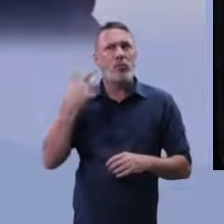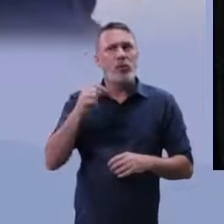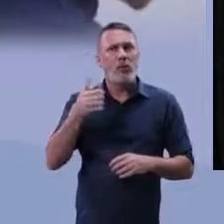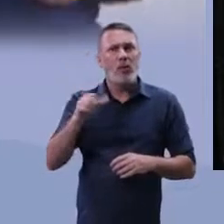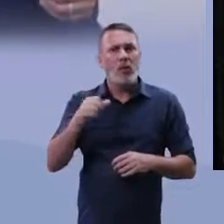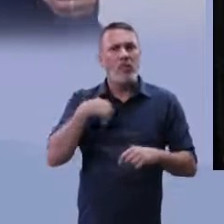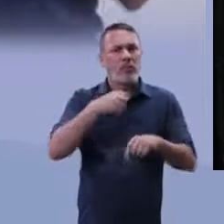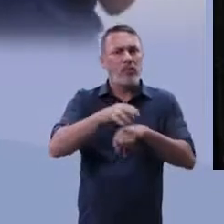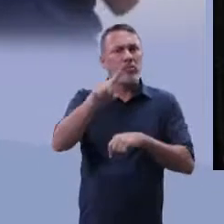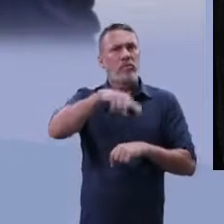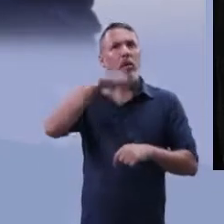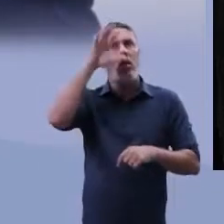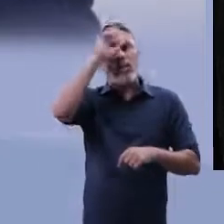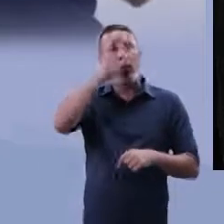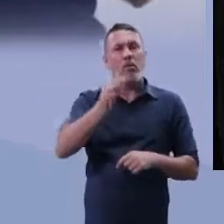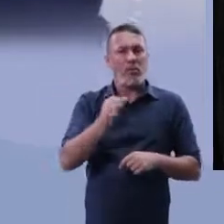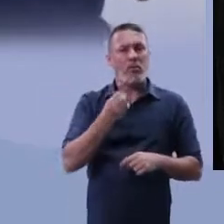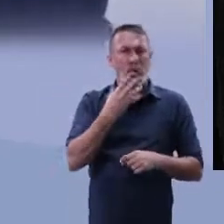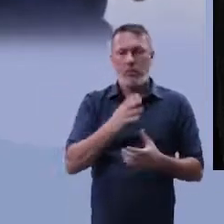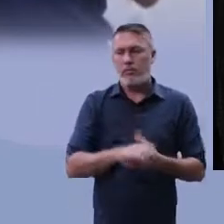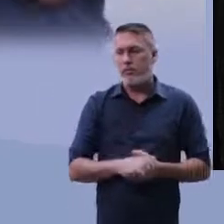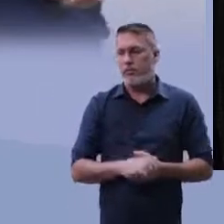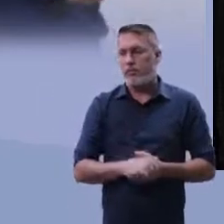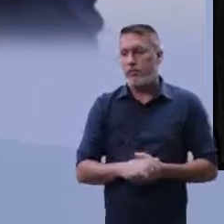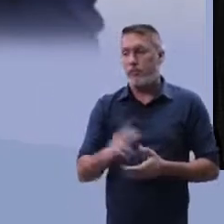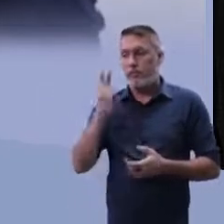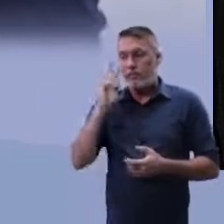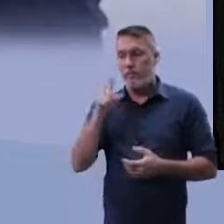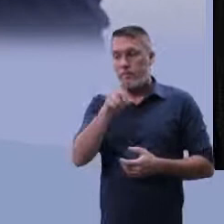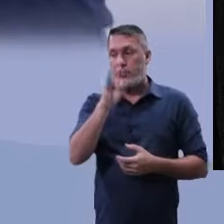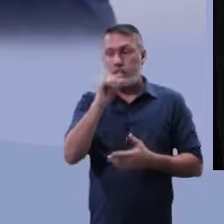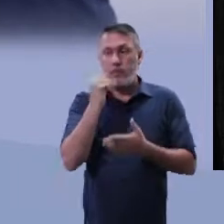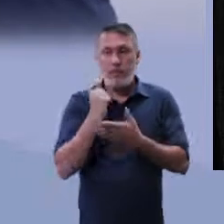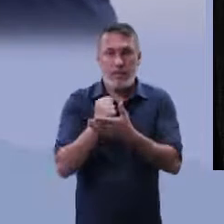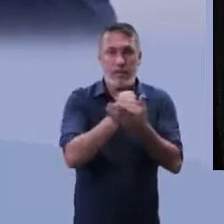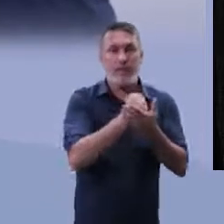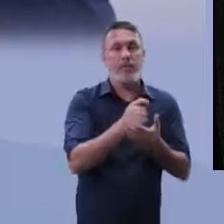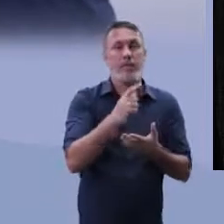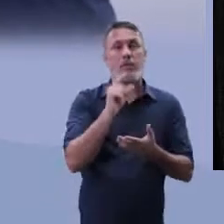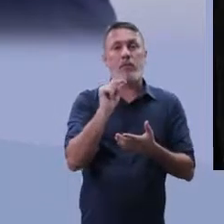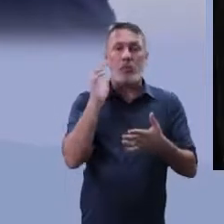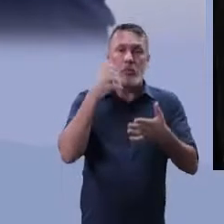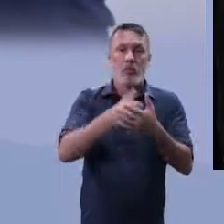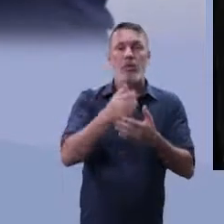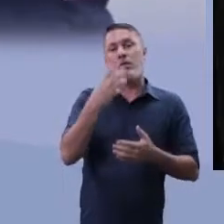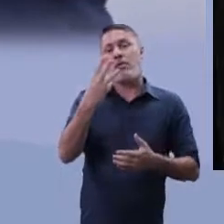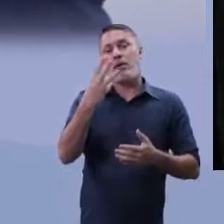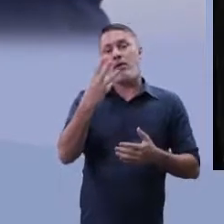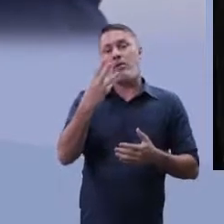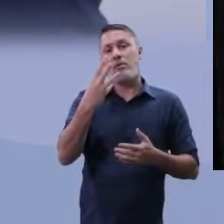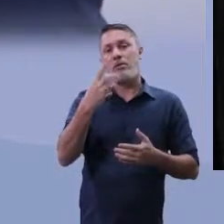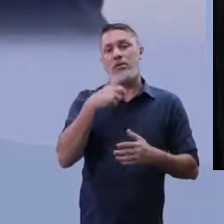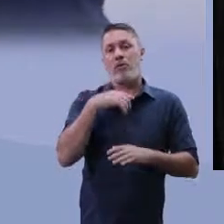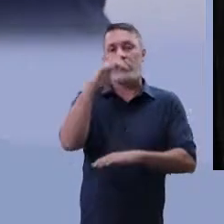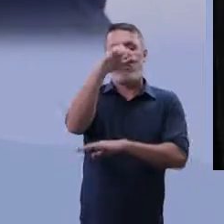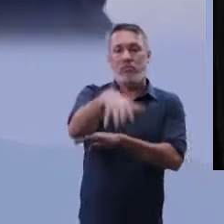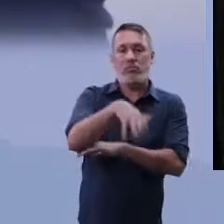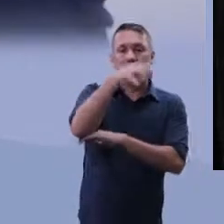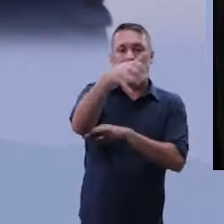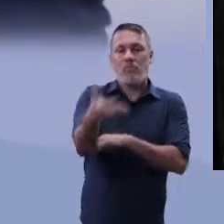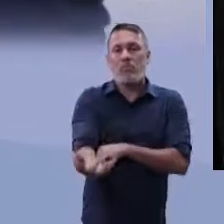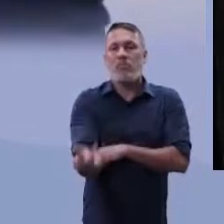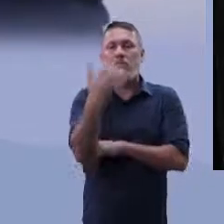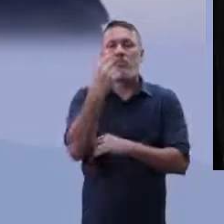tá bacana, muita questão recente aí de 2019, né? Show de bola. Para contratar 3 máquinas que farão reparo de vias rurais de um município,